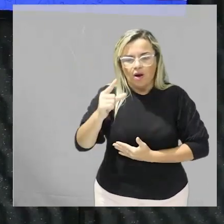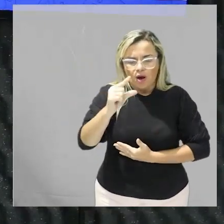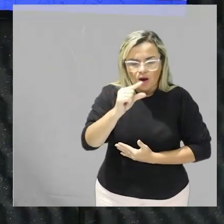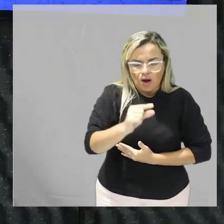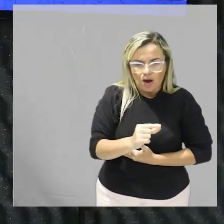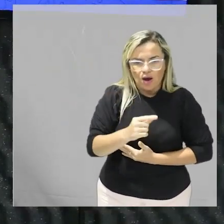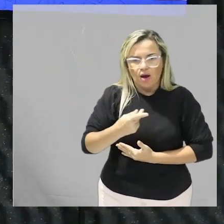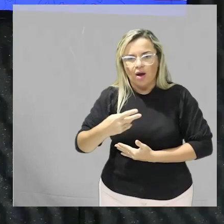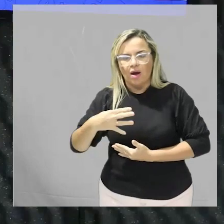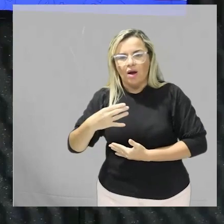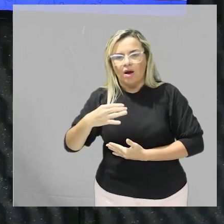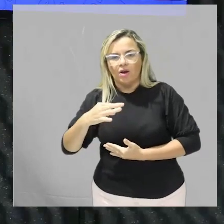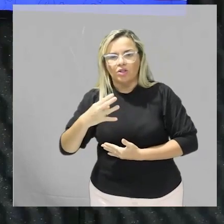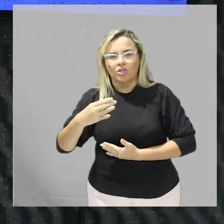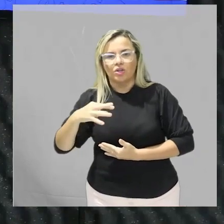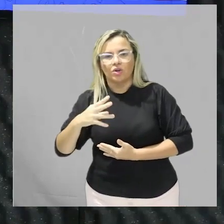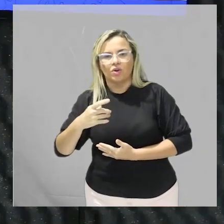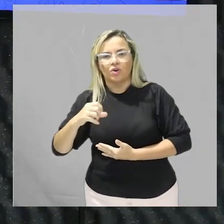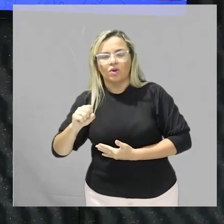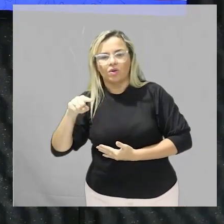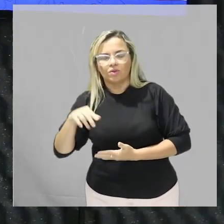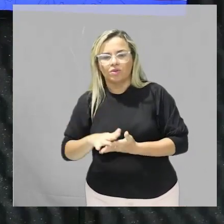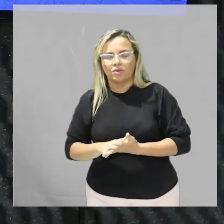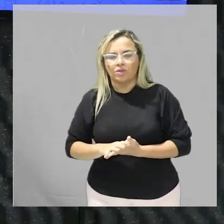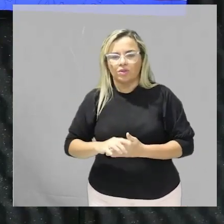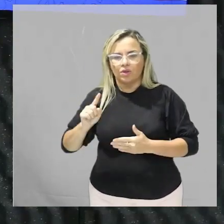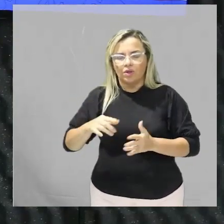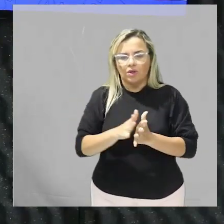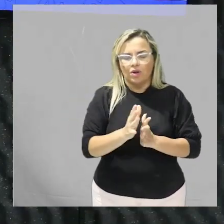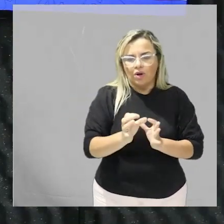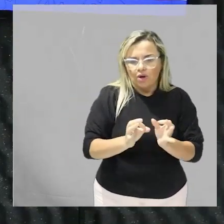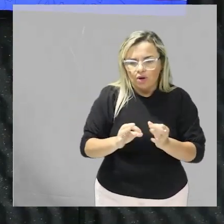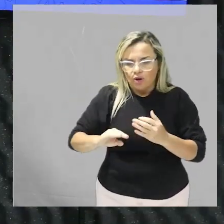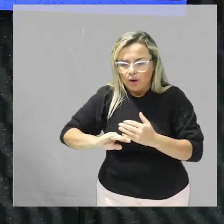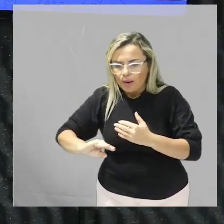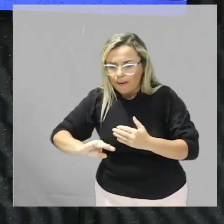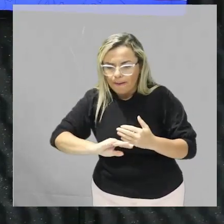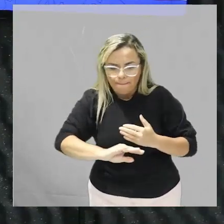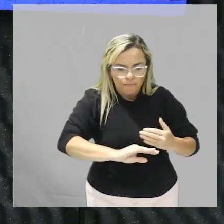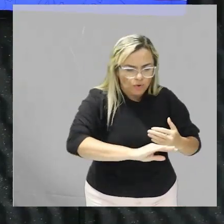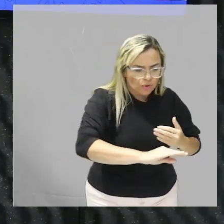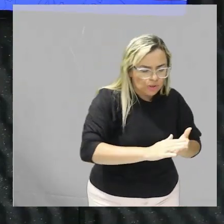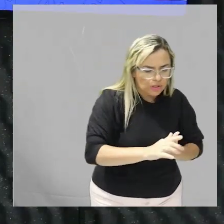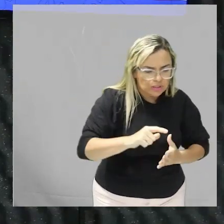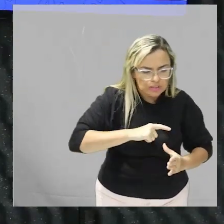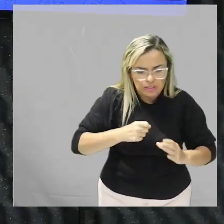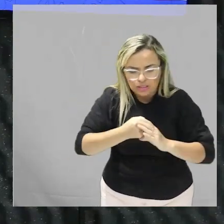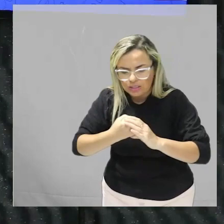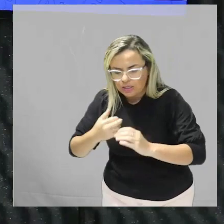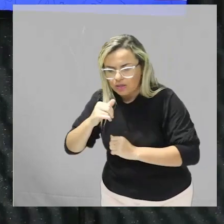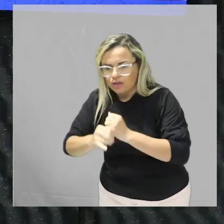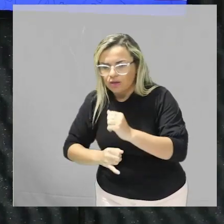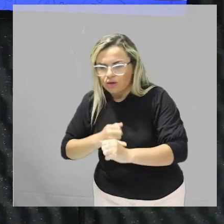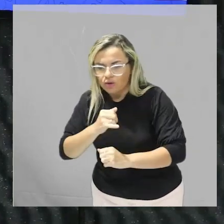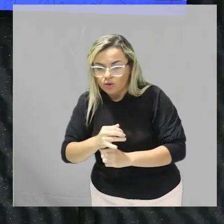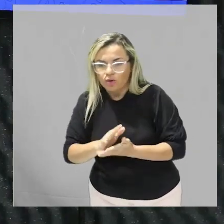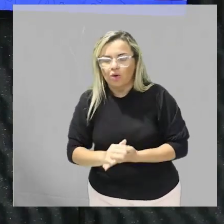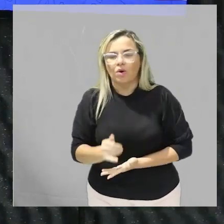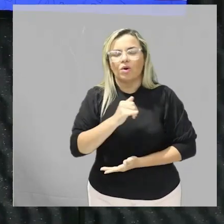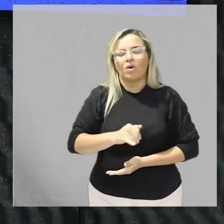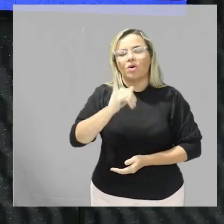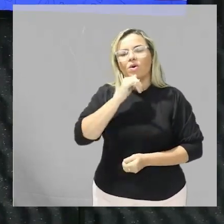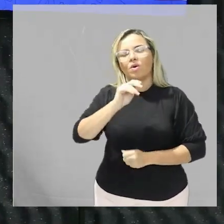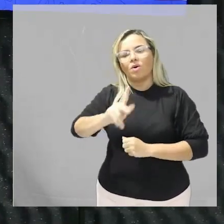conseguiram, por exemplo, desmembrar os elementos que constituem um átomo, como, por exemplo, os prótons, os nêutrons,